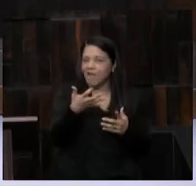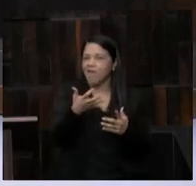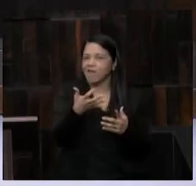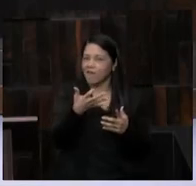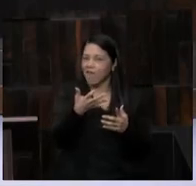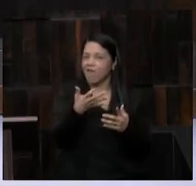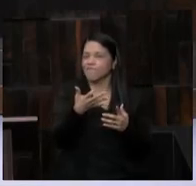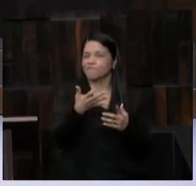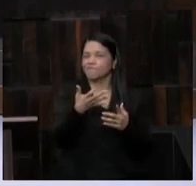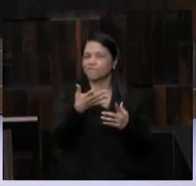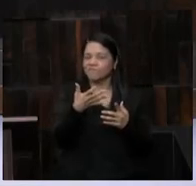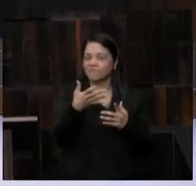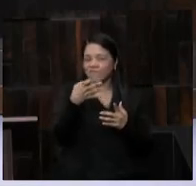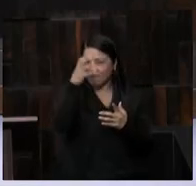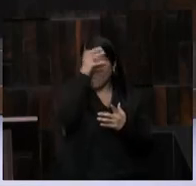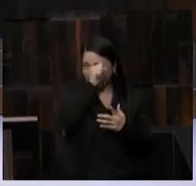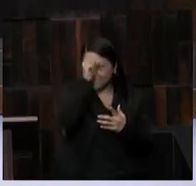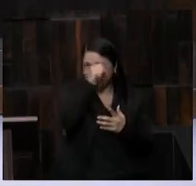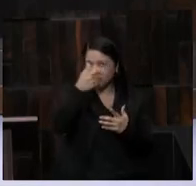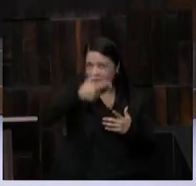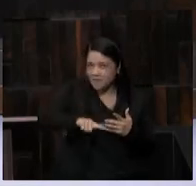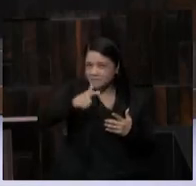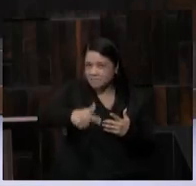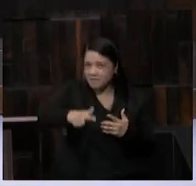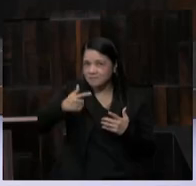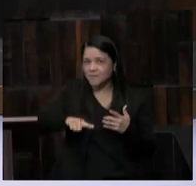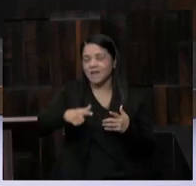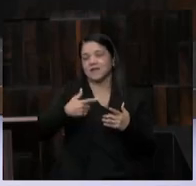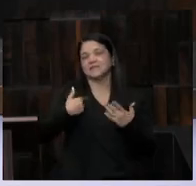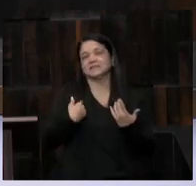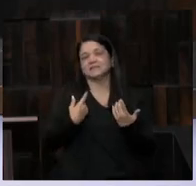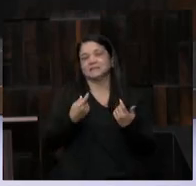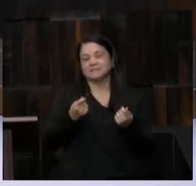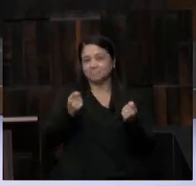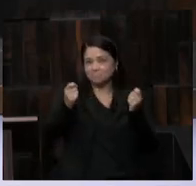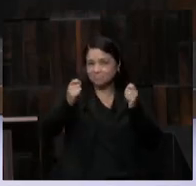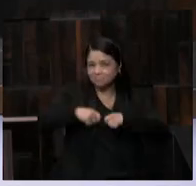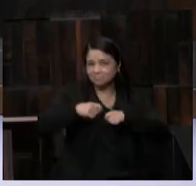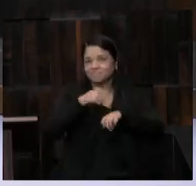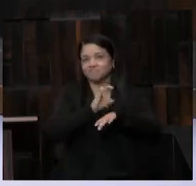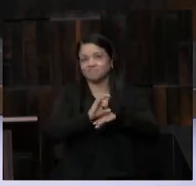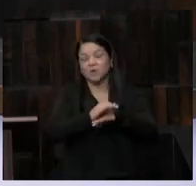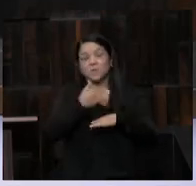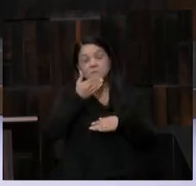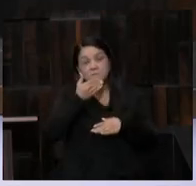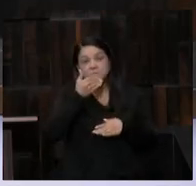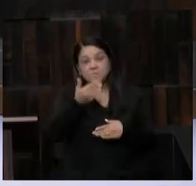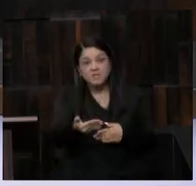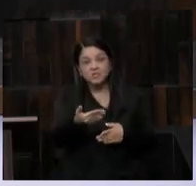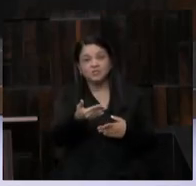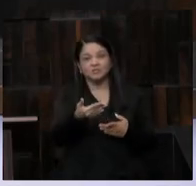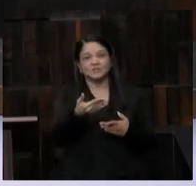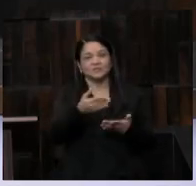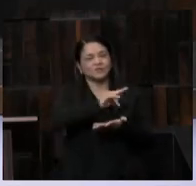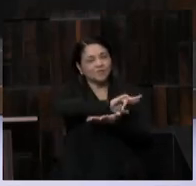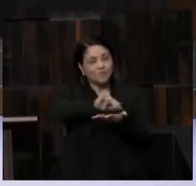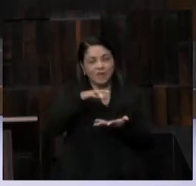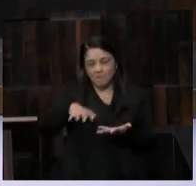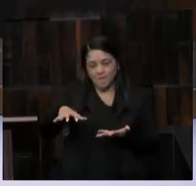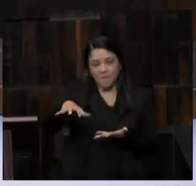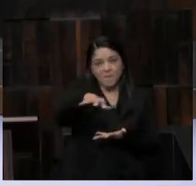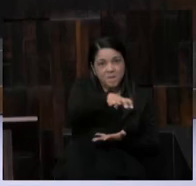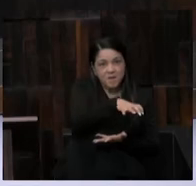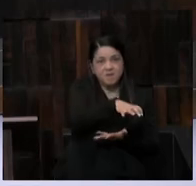gente começar, de fato, com as capacitações, porque é uma solicitação dos vários setores.